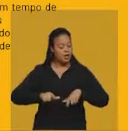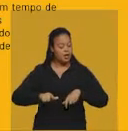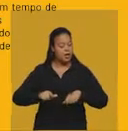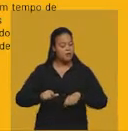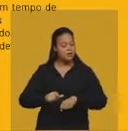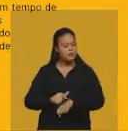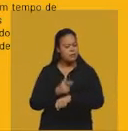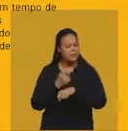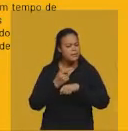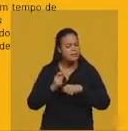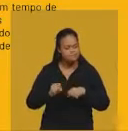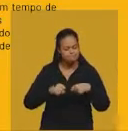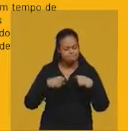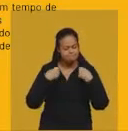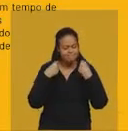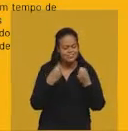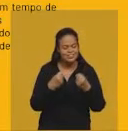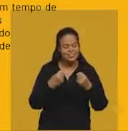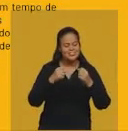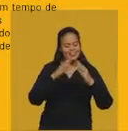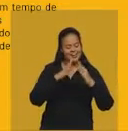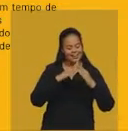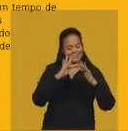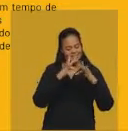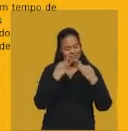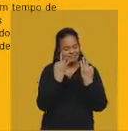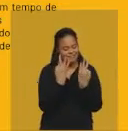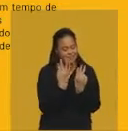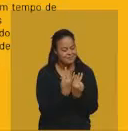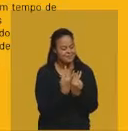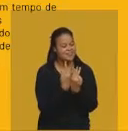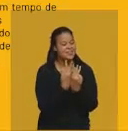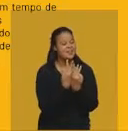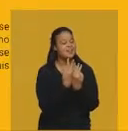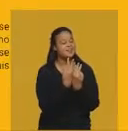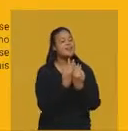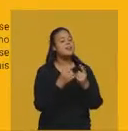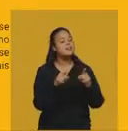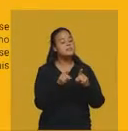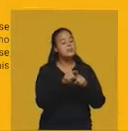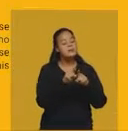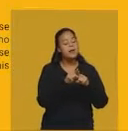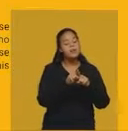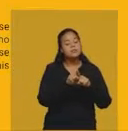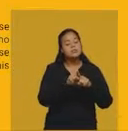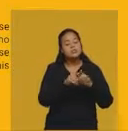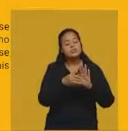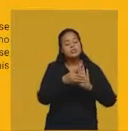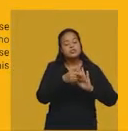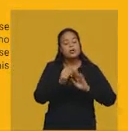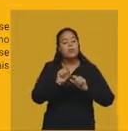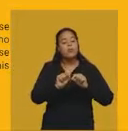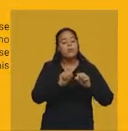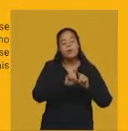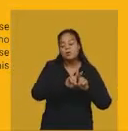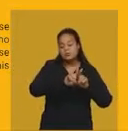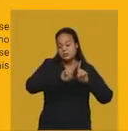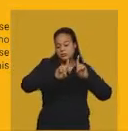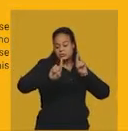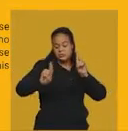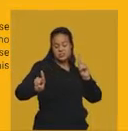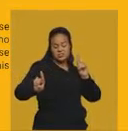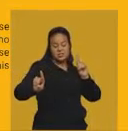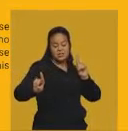à família, amigos e hobbies, mas, tirando o deslocamento, todos esses benefícios não são necessariamente o